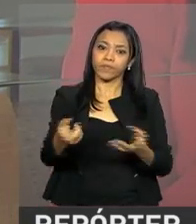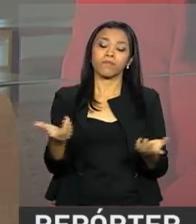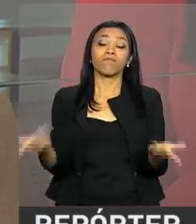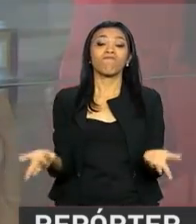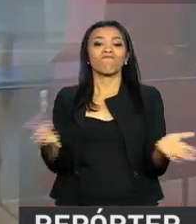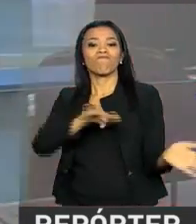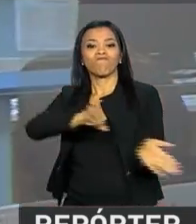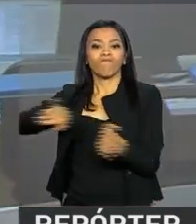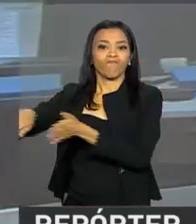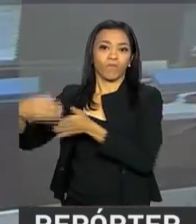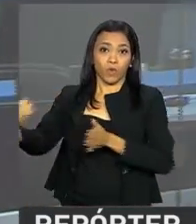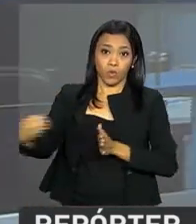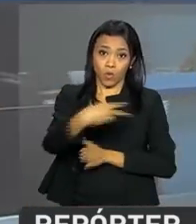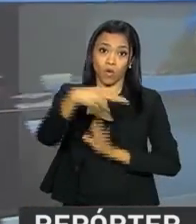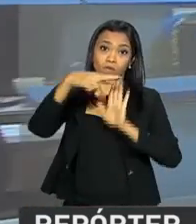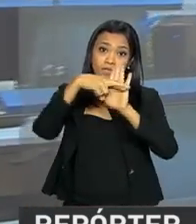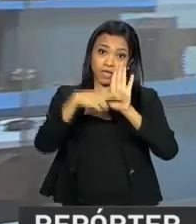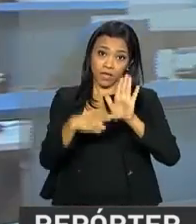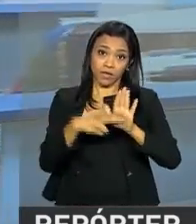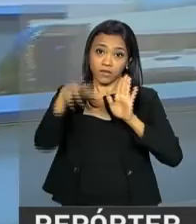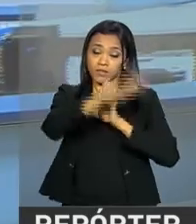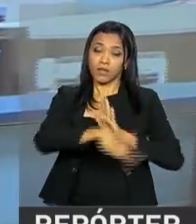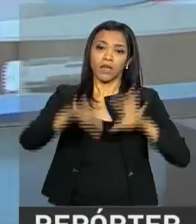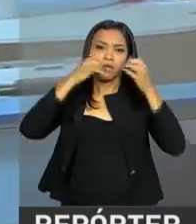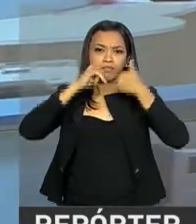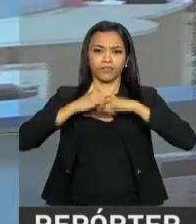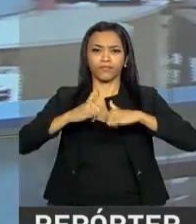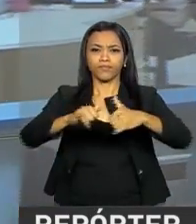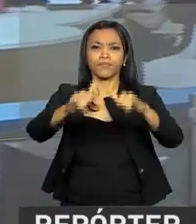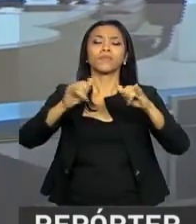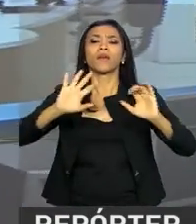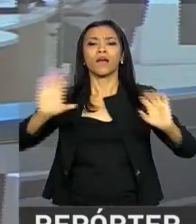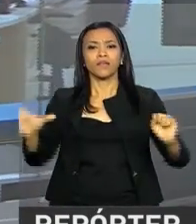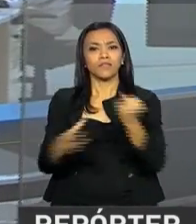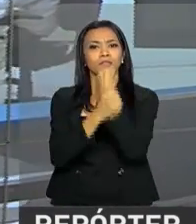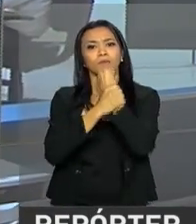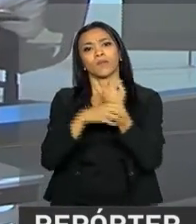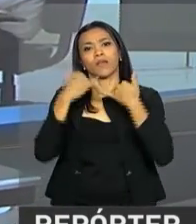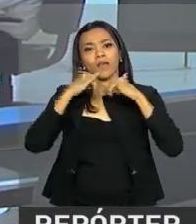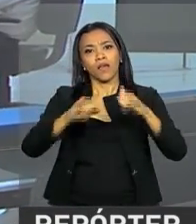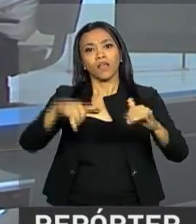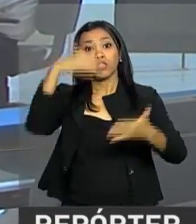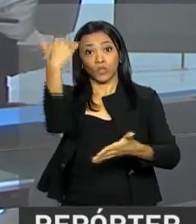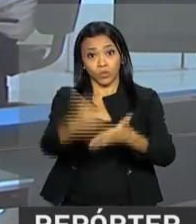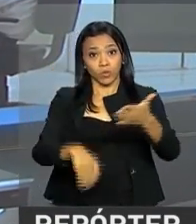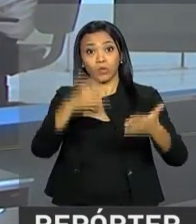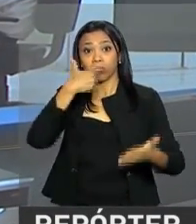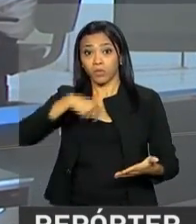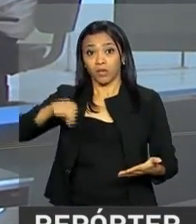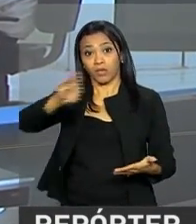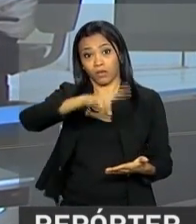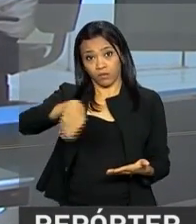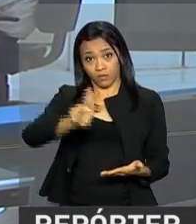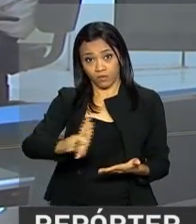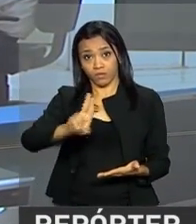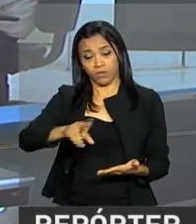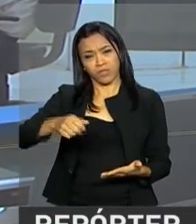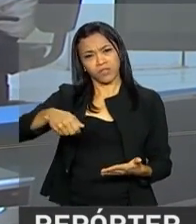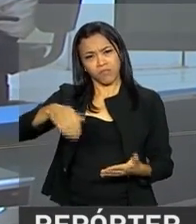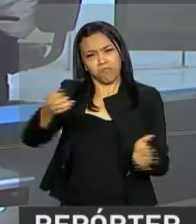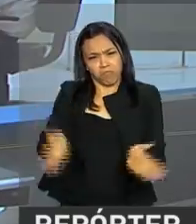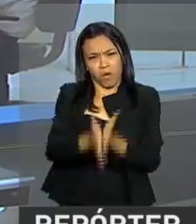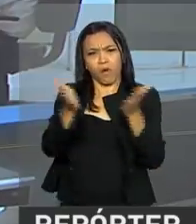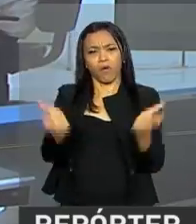olha novas regras do setor elétrico vão garantir acesso à energia e desconto para consumidores de baixa renda